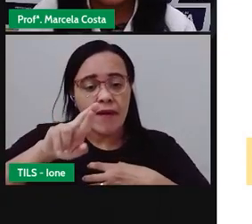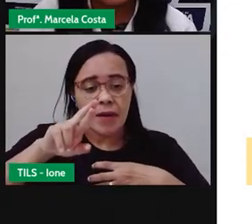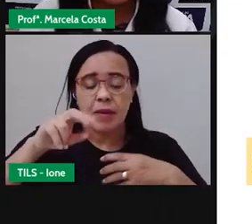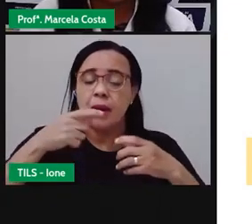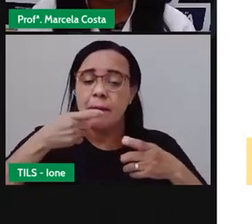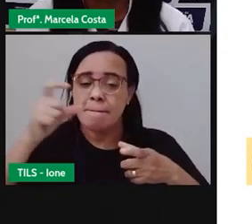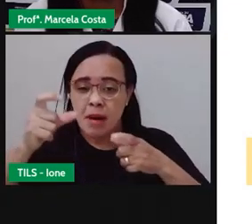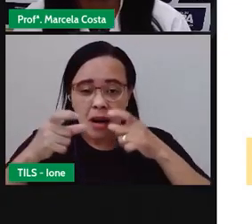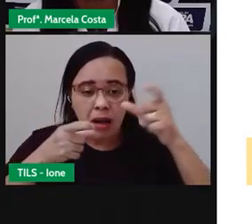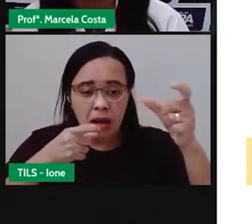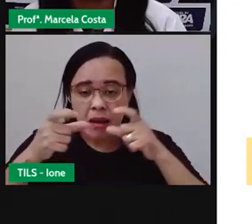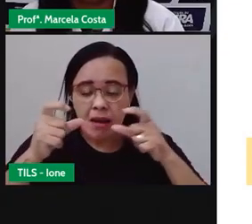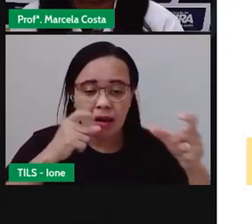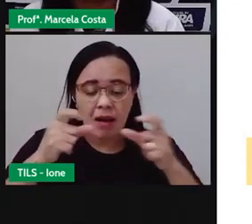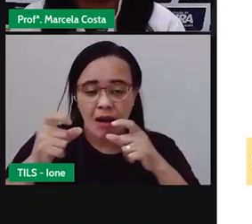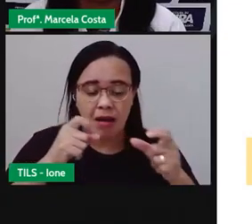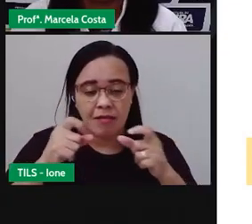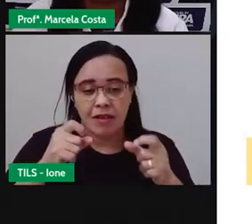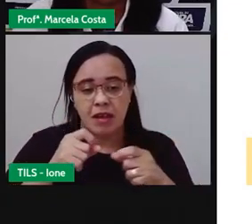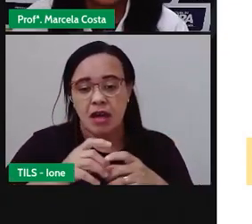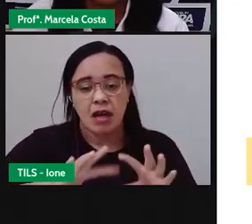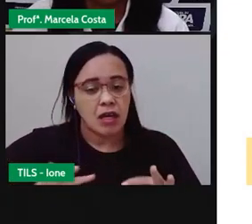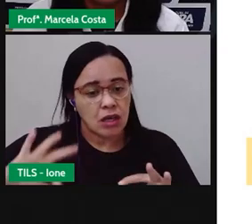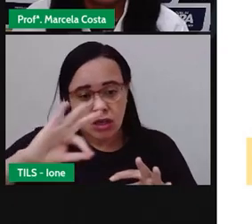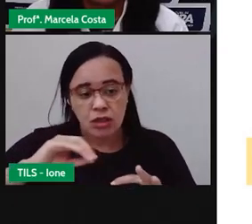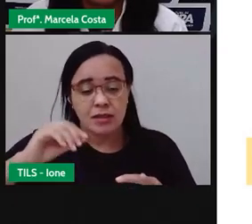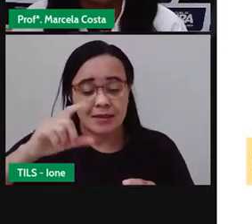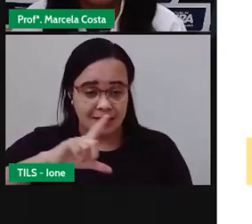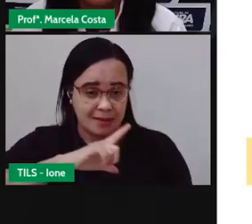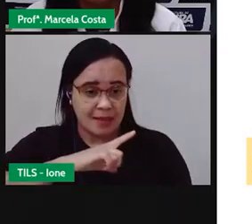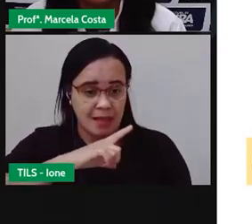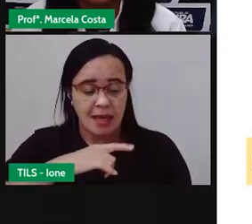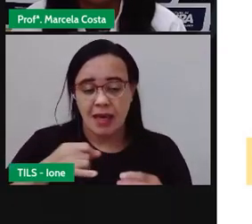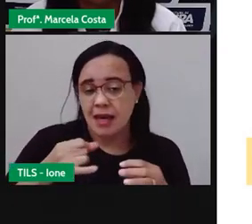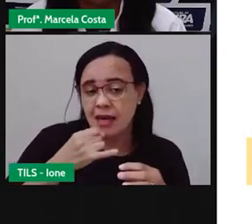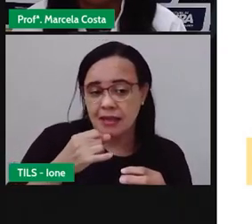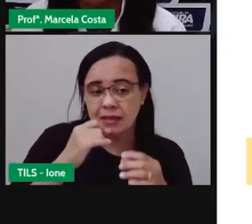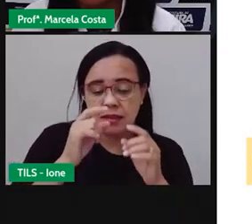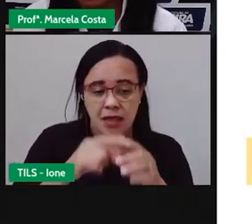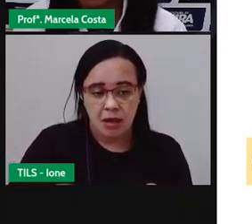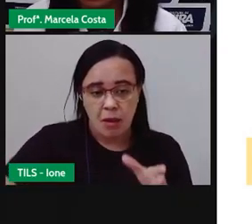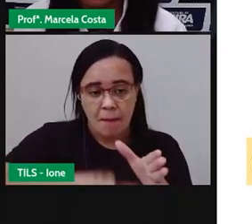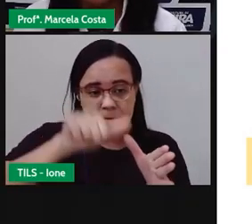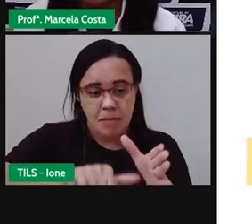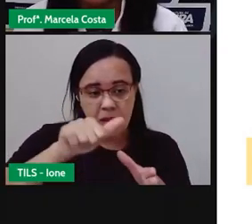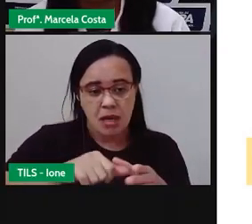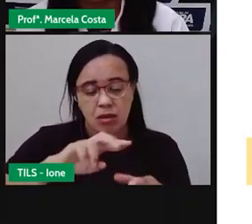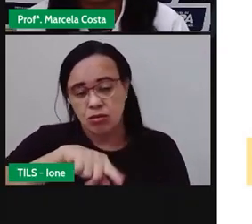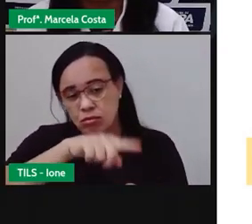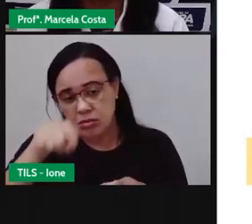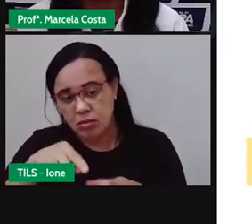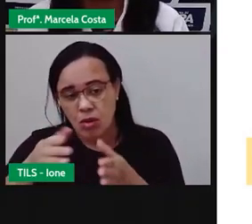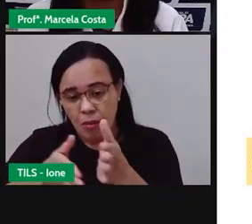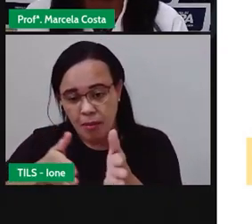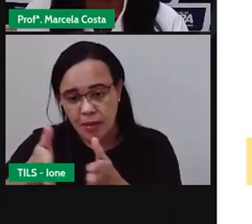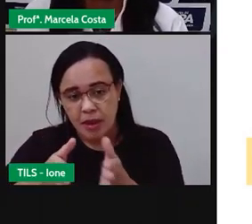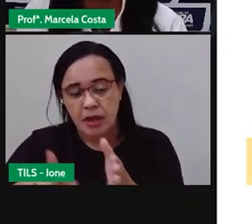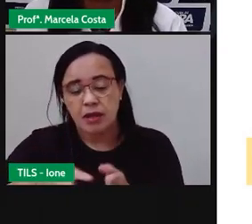no início, quanto no meio e no final das palavras. Vamos ver onde é que ela